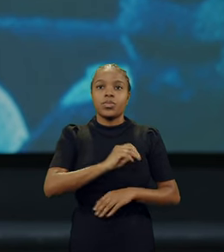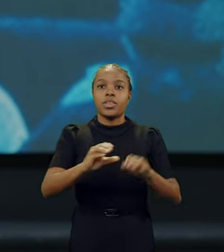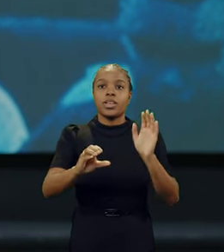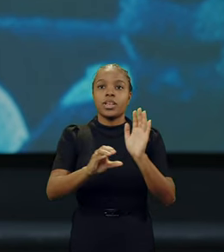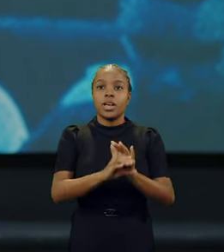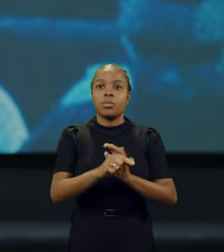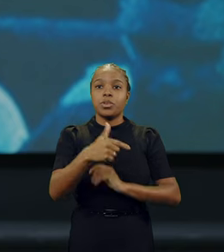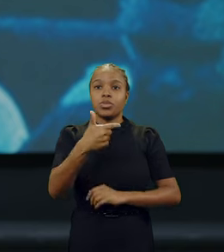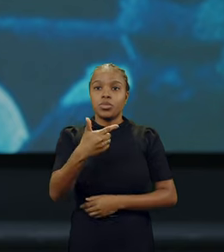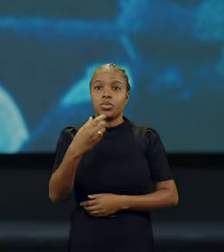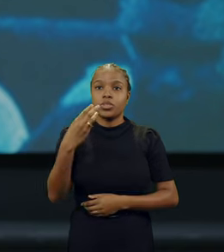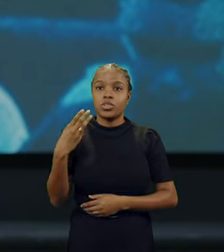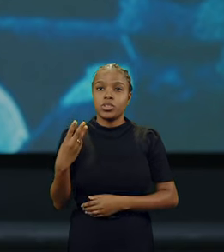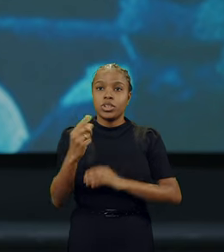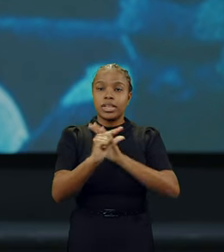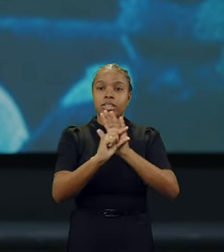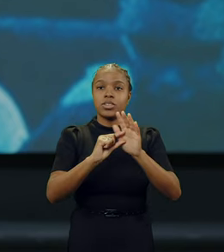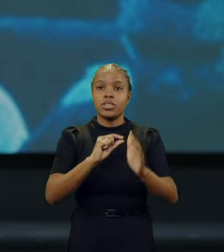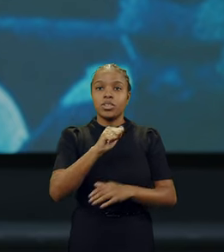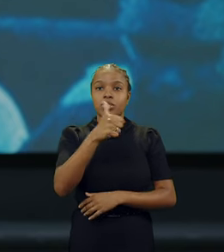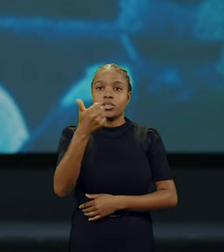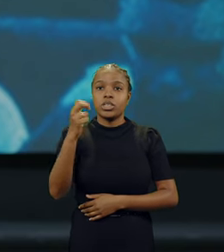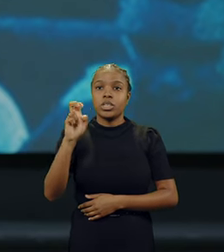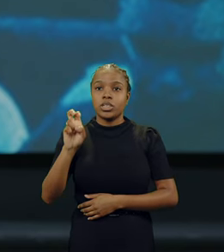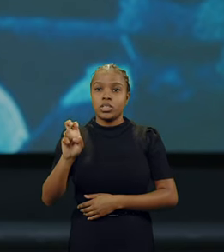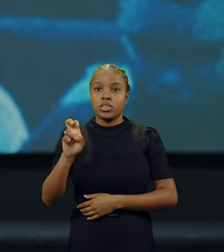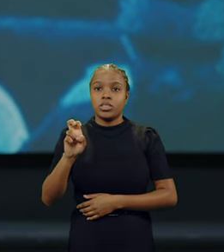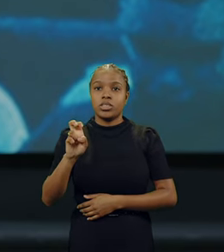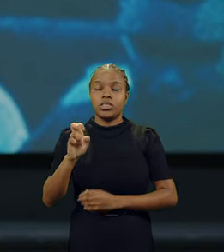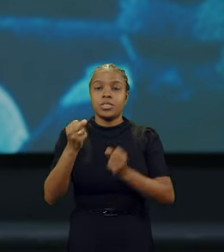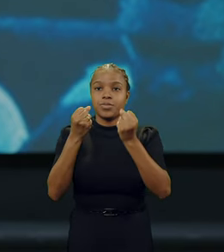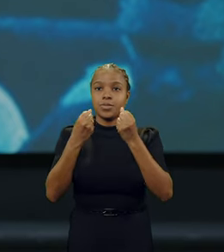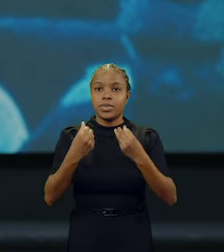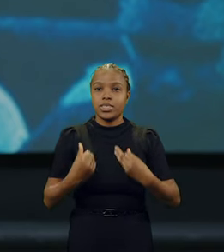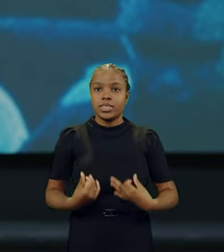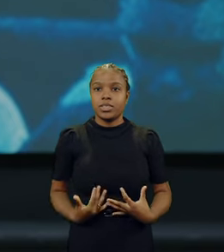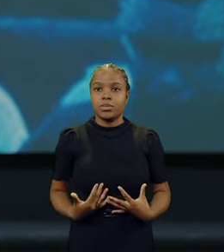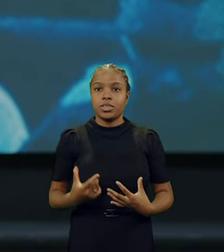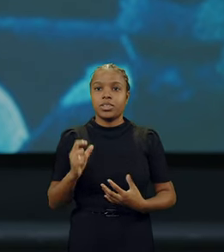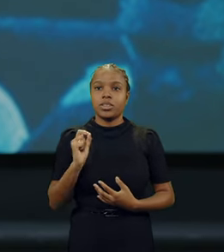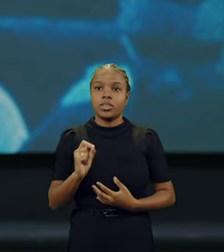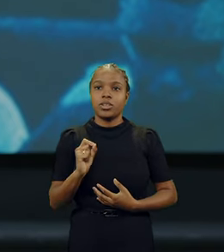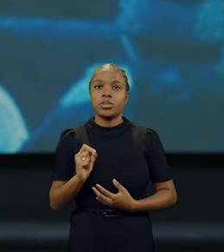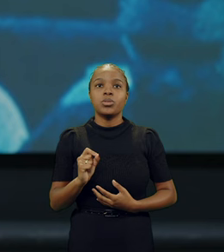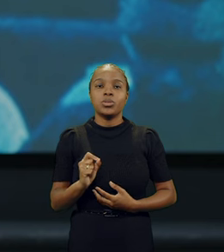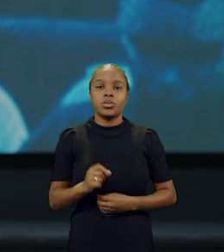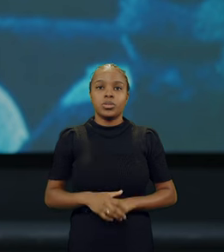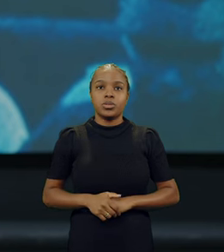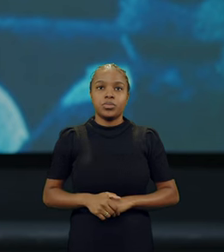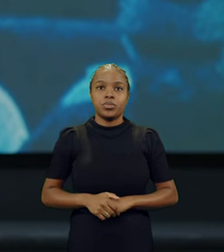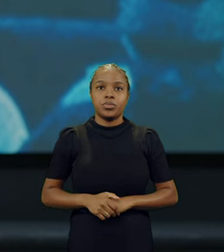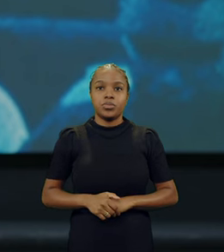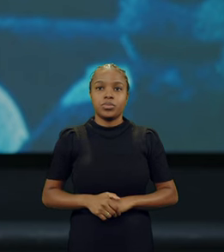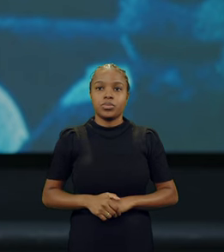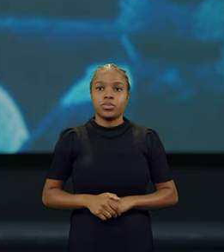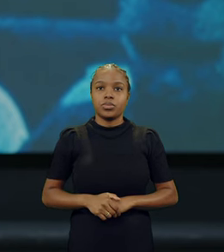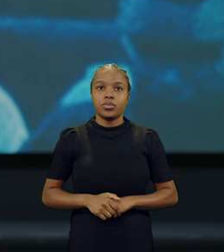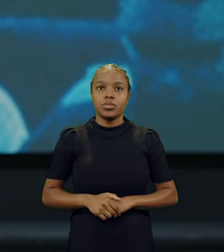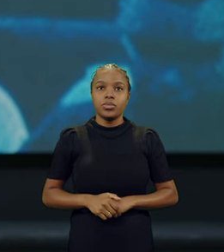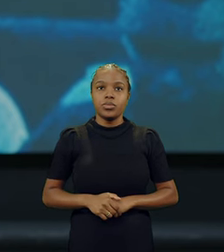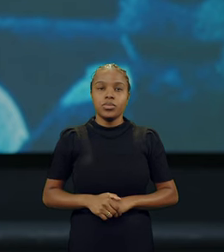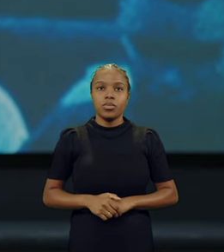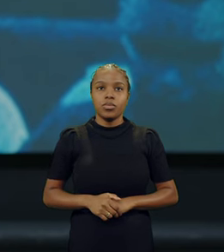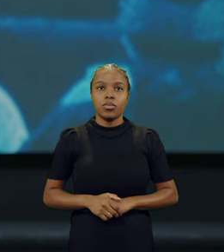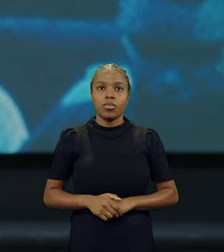capítulo 23, versículo 15, diz assim, para adiantar: e